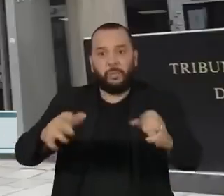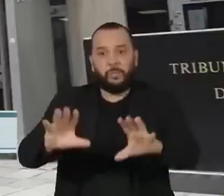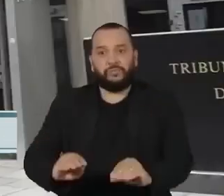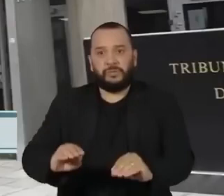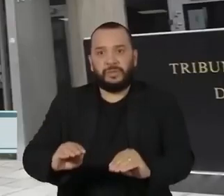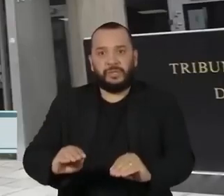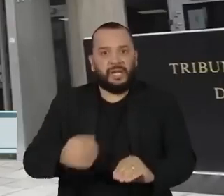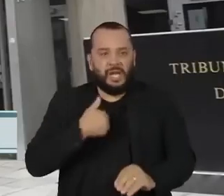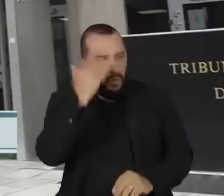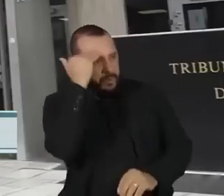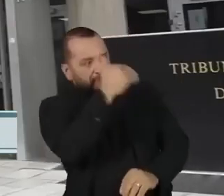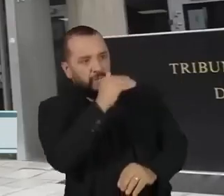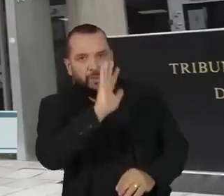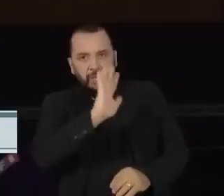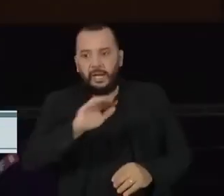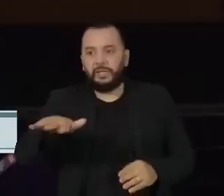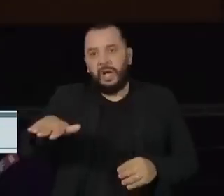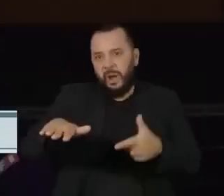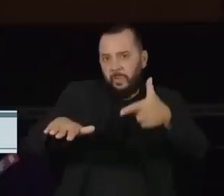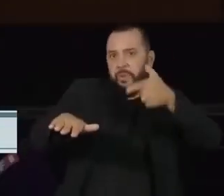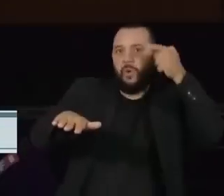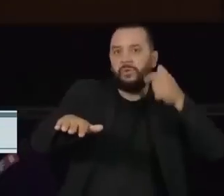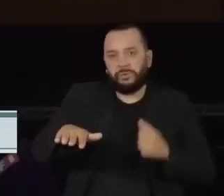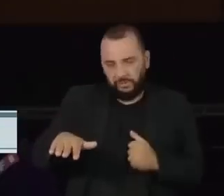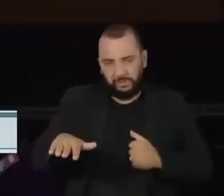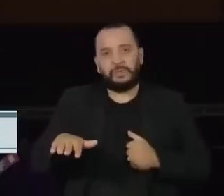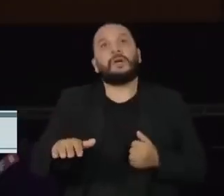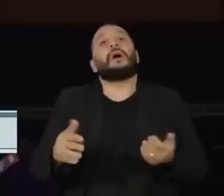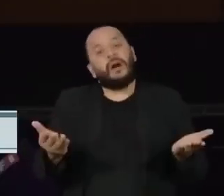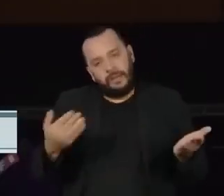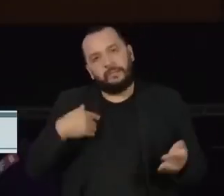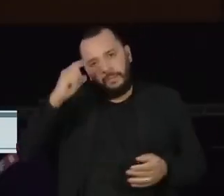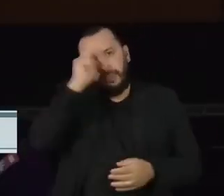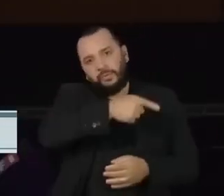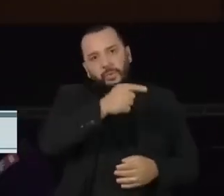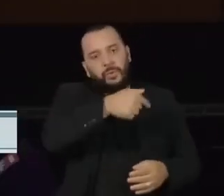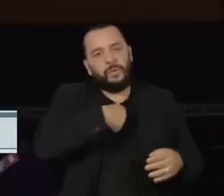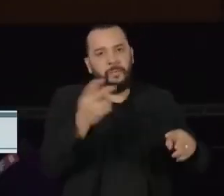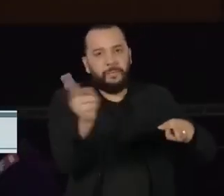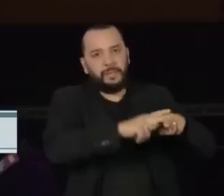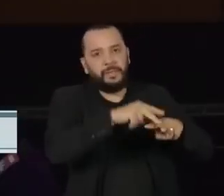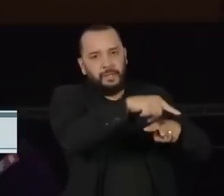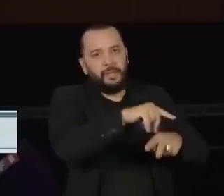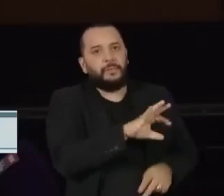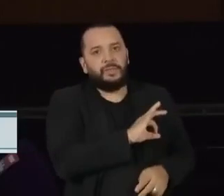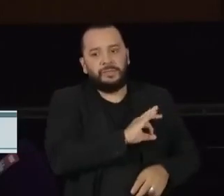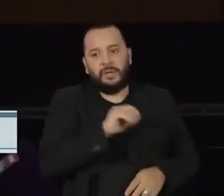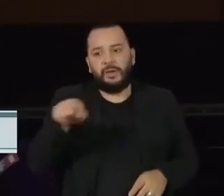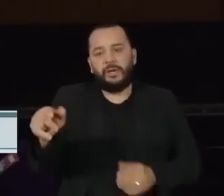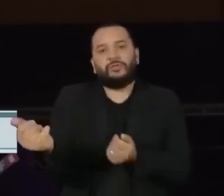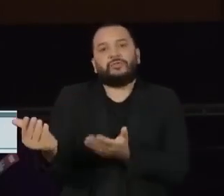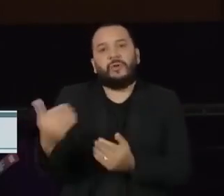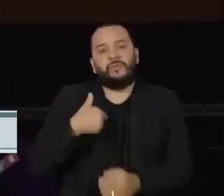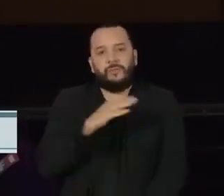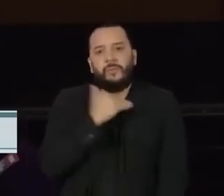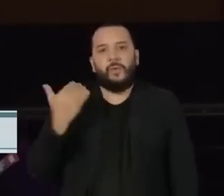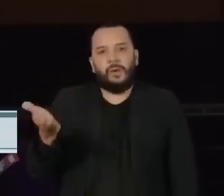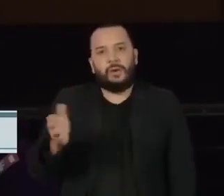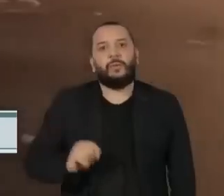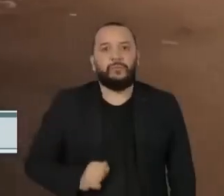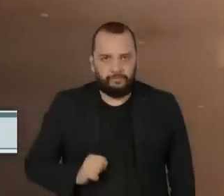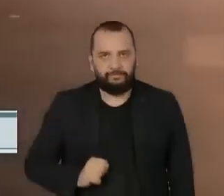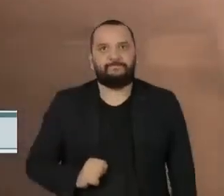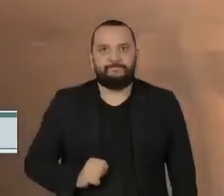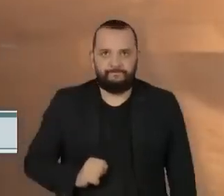a promotoria, o uso da arma não foi justificado, por isso foi pedida a prisão do policial, que vai responder inquérito por homicídio